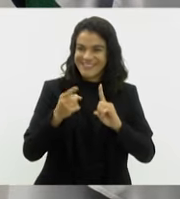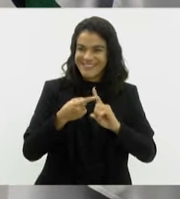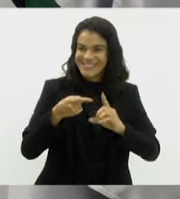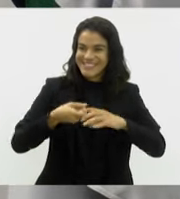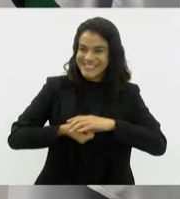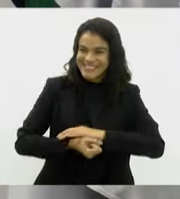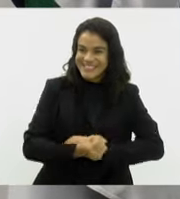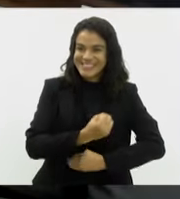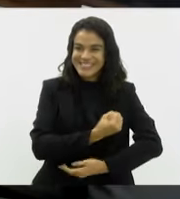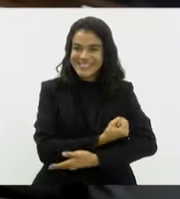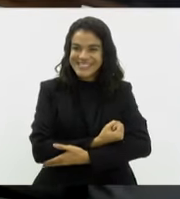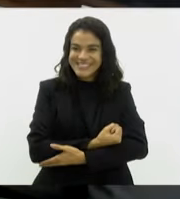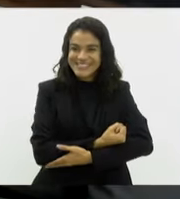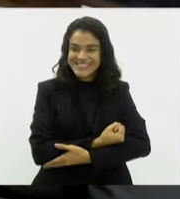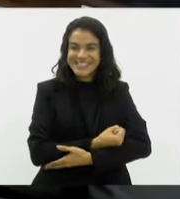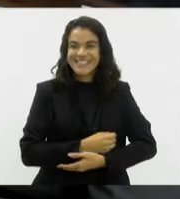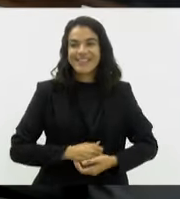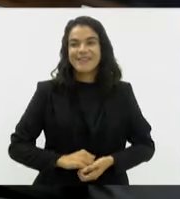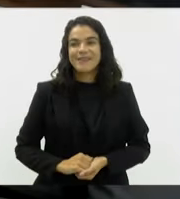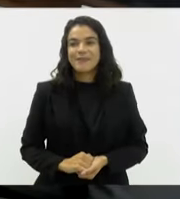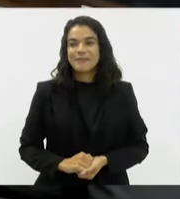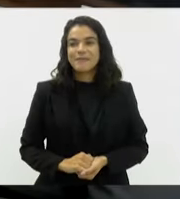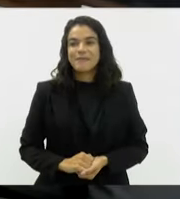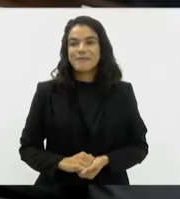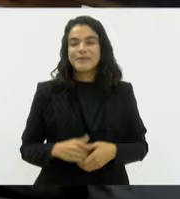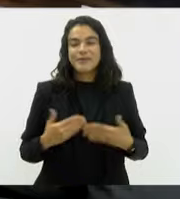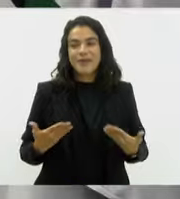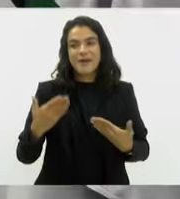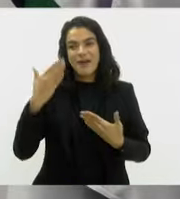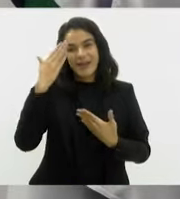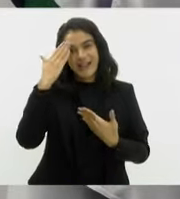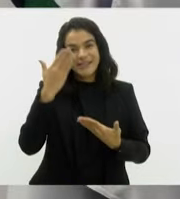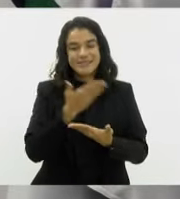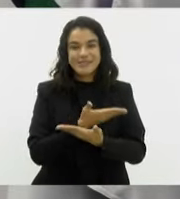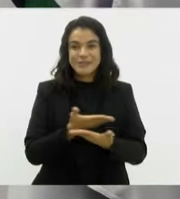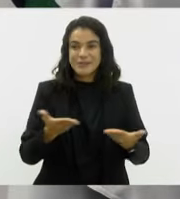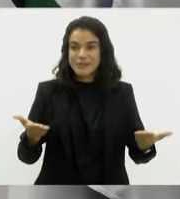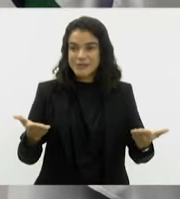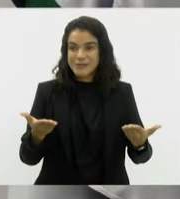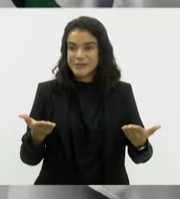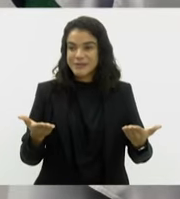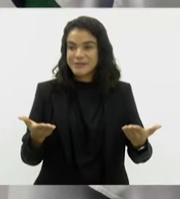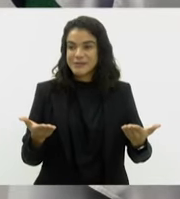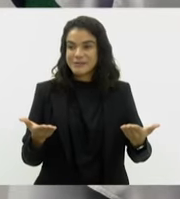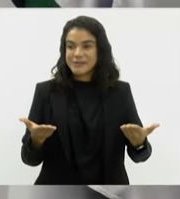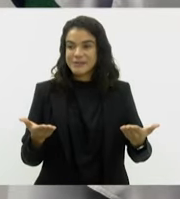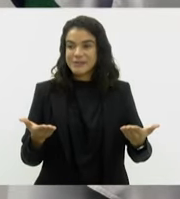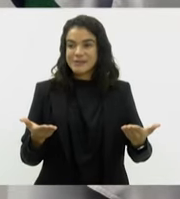membros da CCJ. Então, agradeço a todos. Alguém quer fazer uso da palavra?